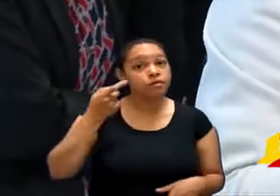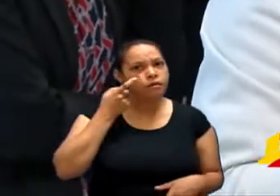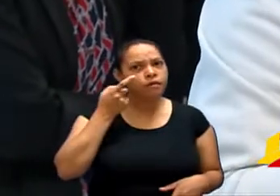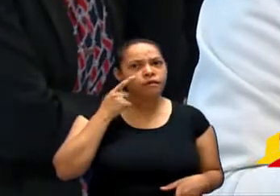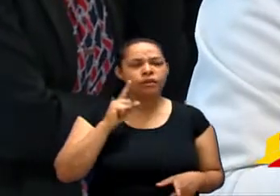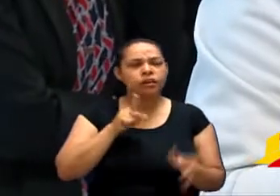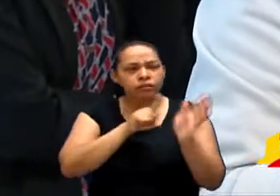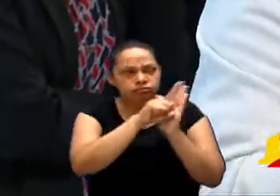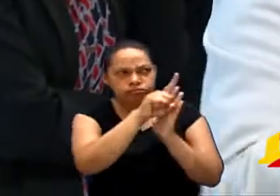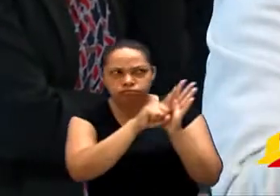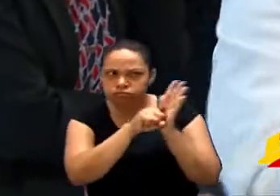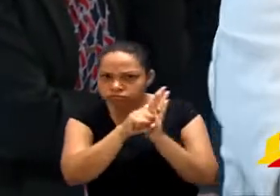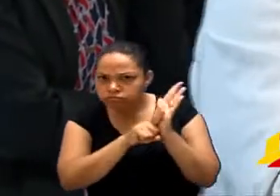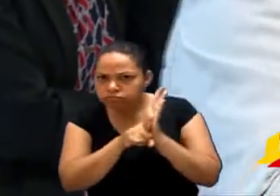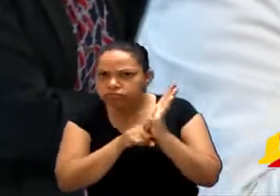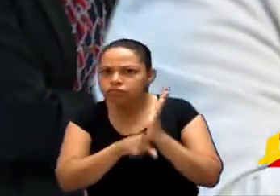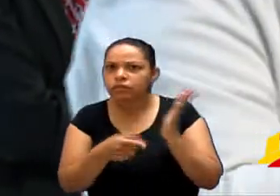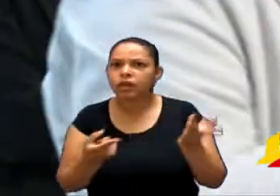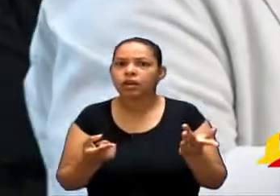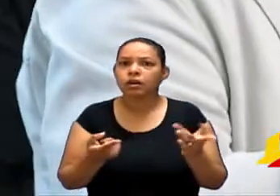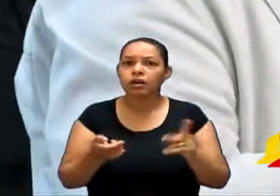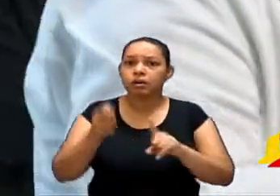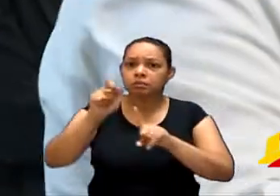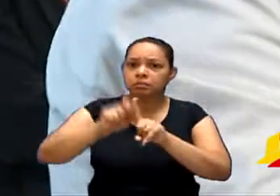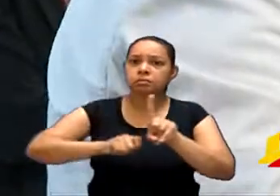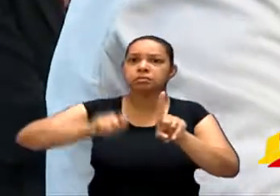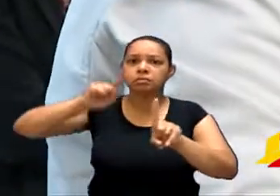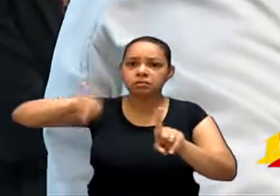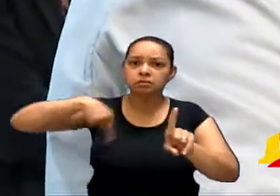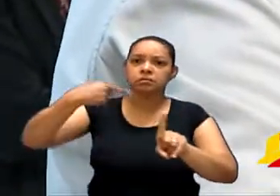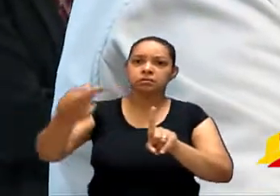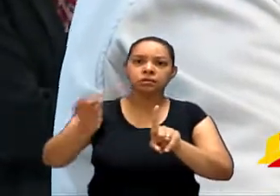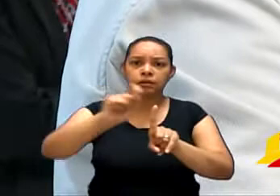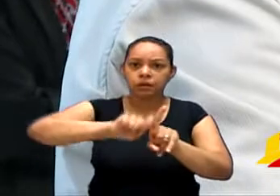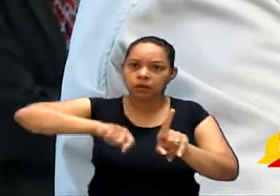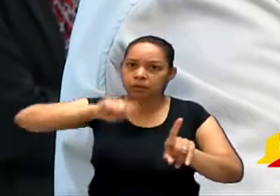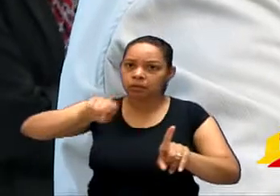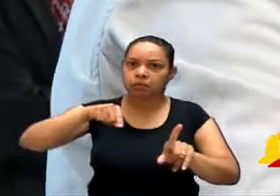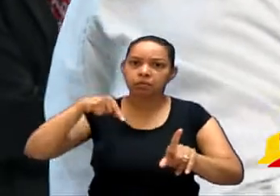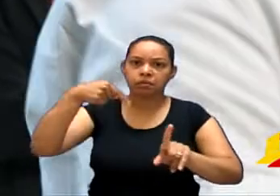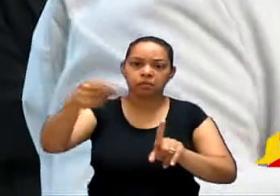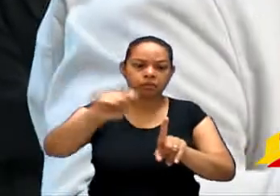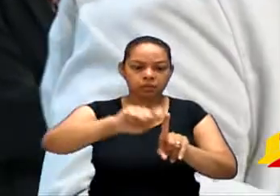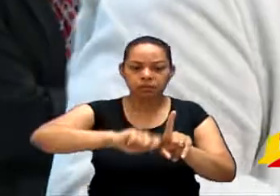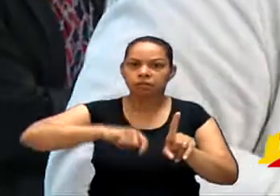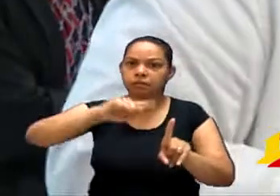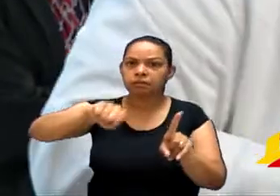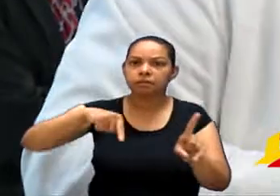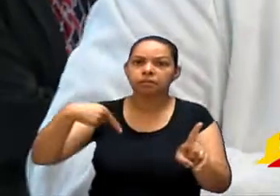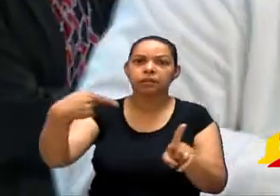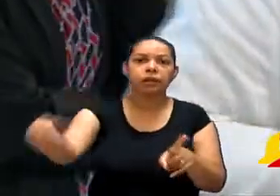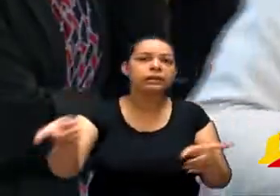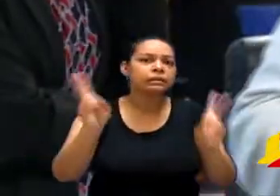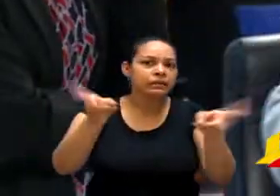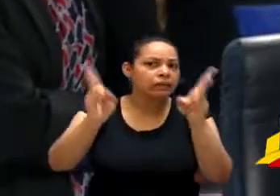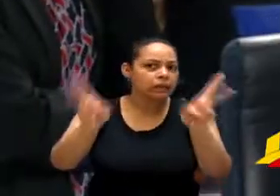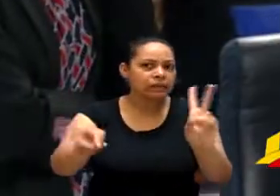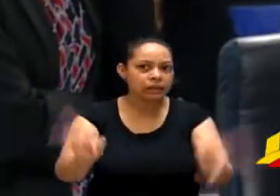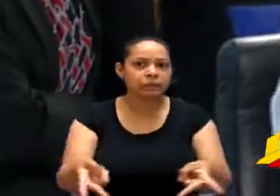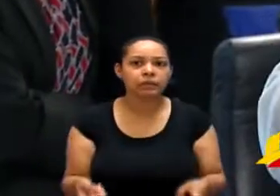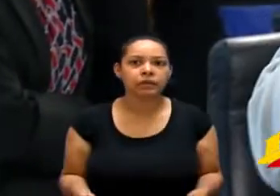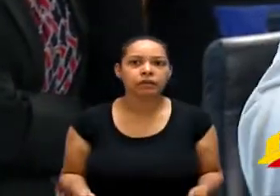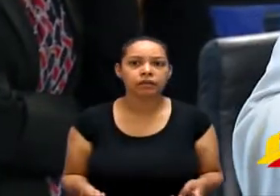porque todo mês isso é público a funserv já veio aqui já disse isto